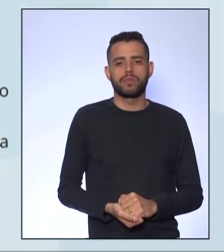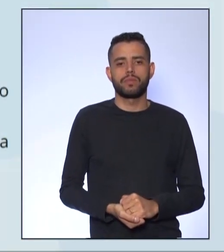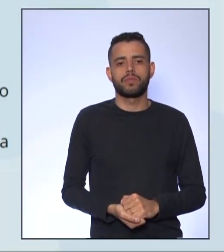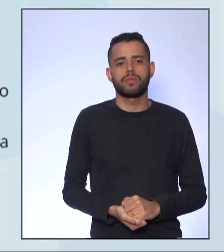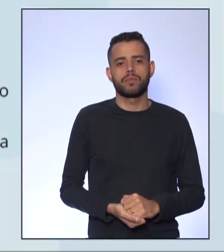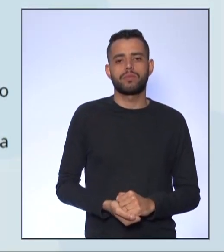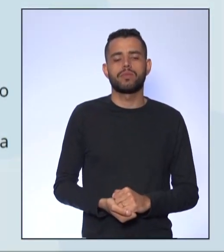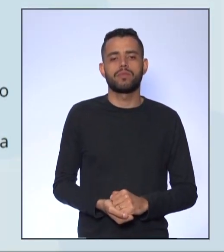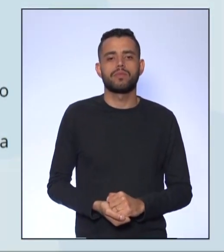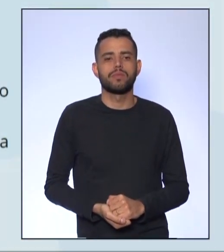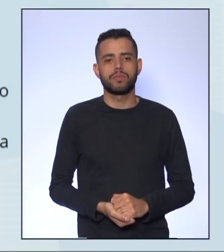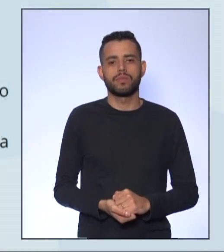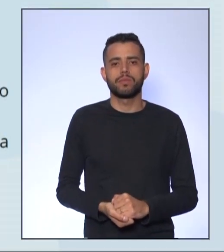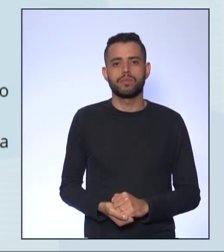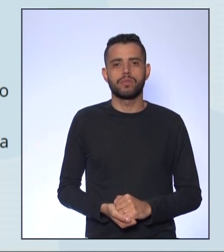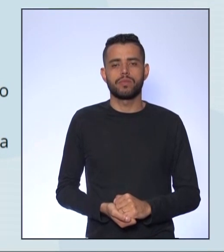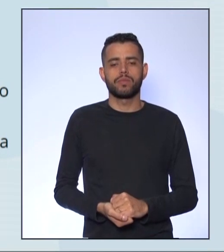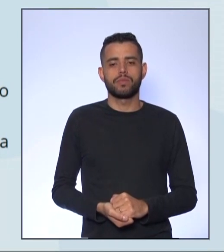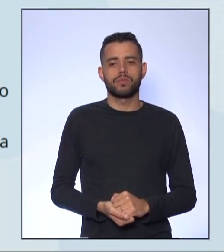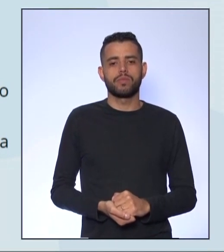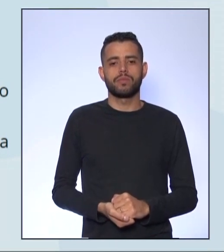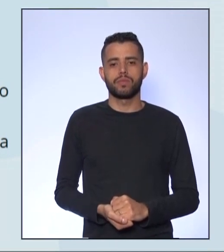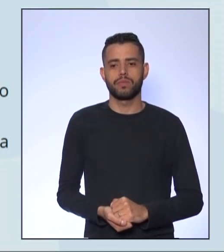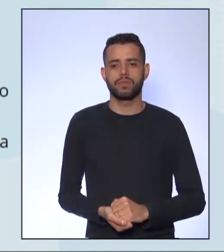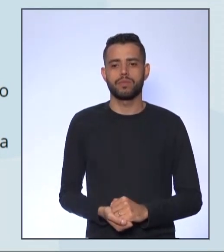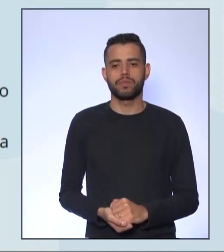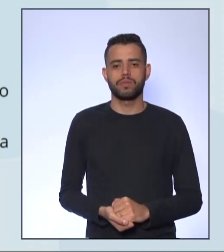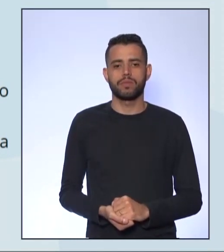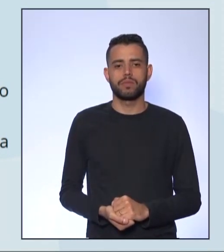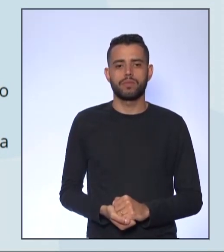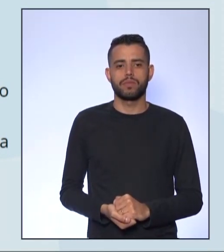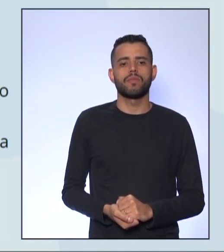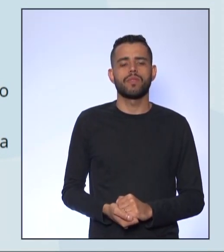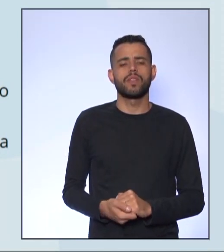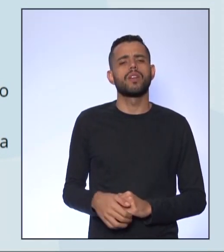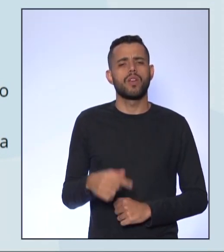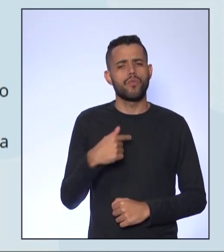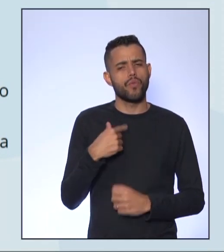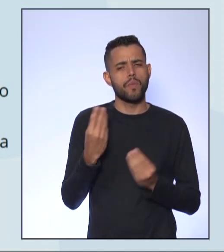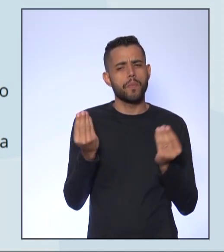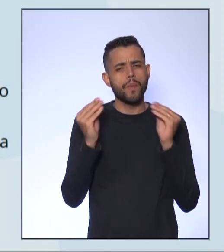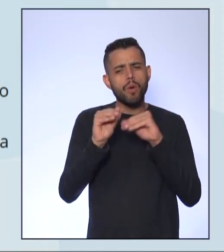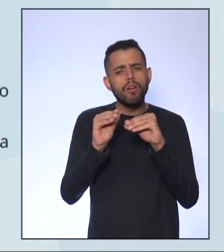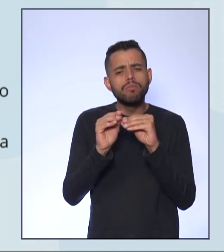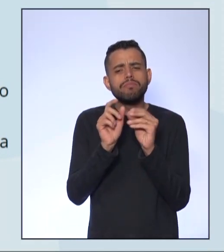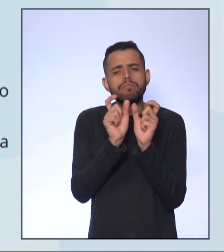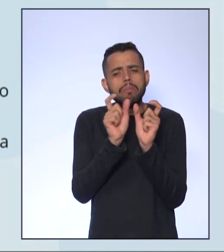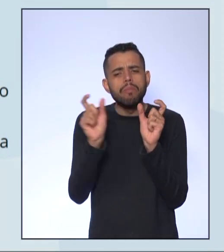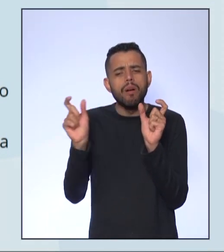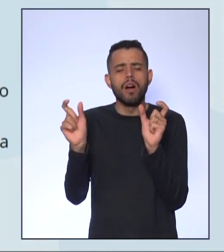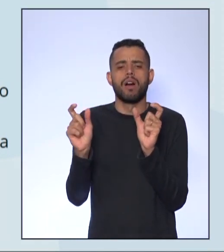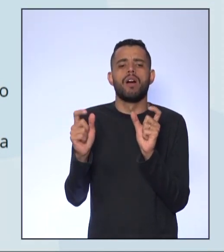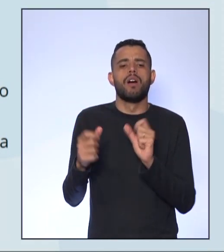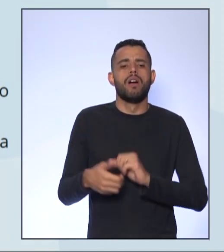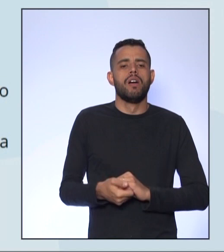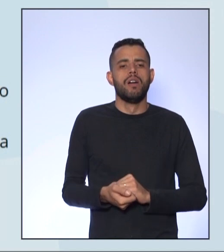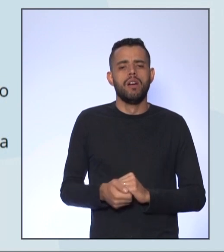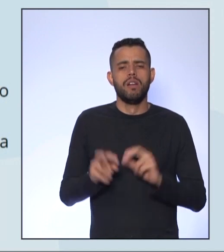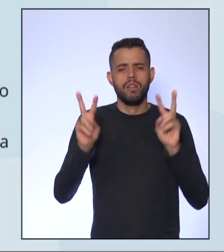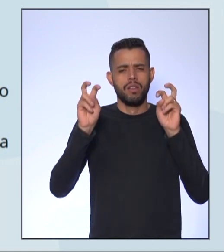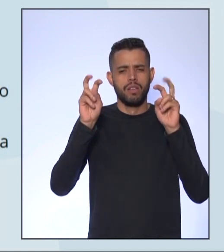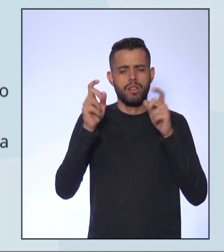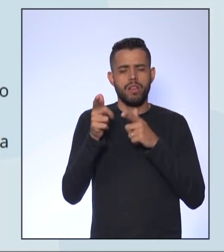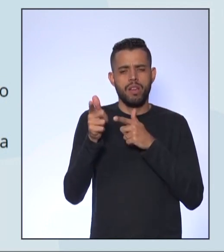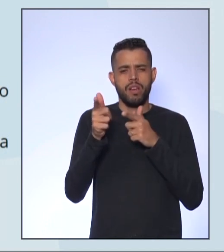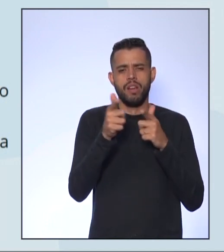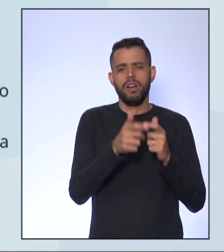para vocês, na tela, algumas expressões. Eu acredito que vocês já tenham entrado em visto,